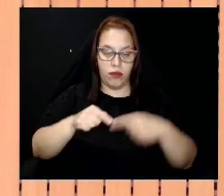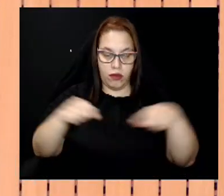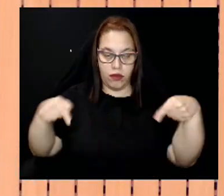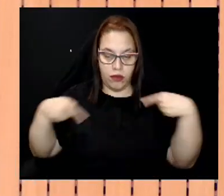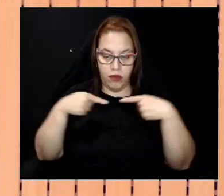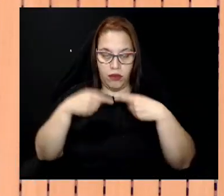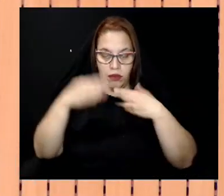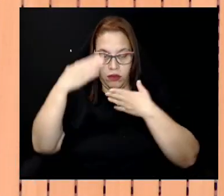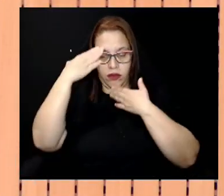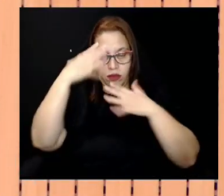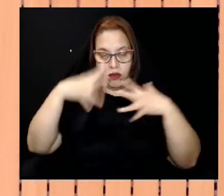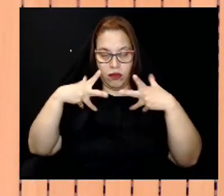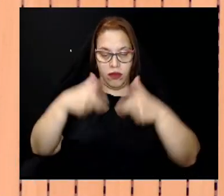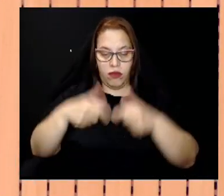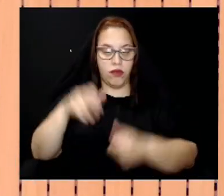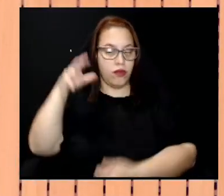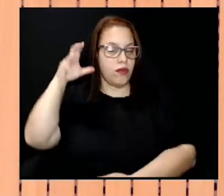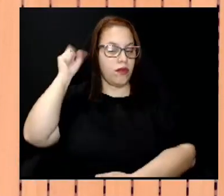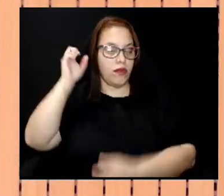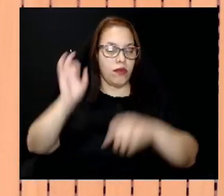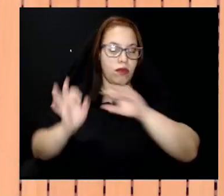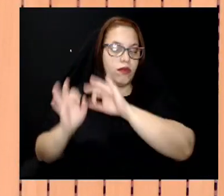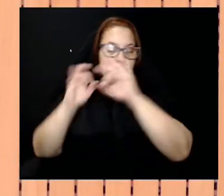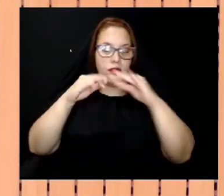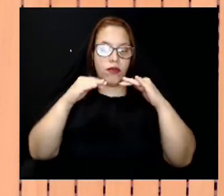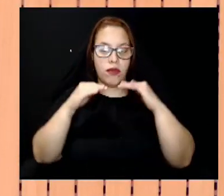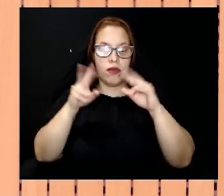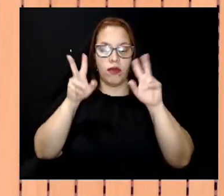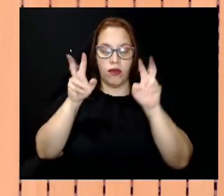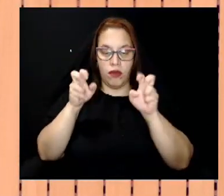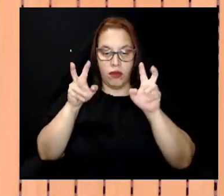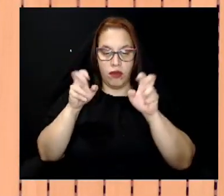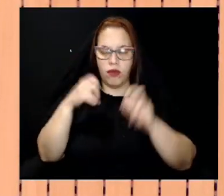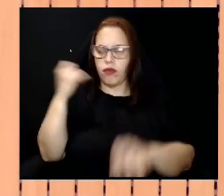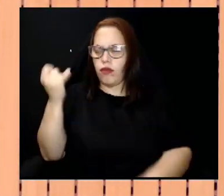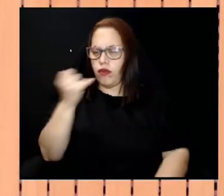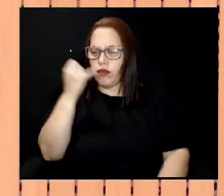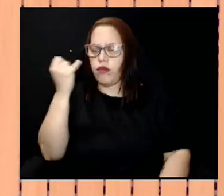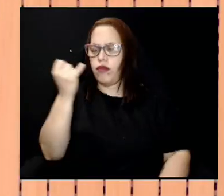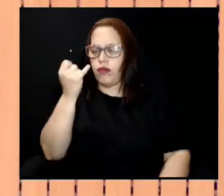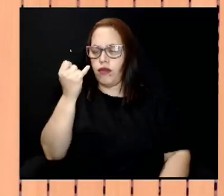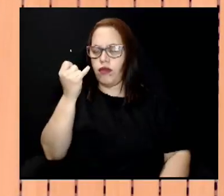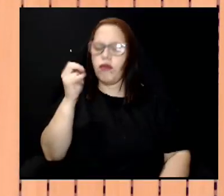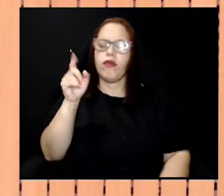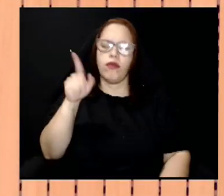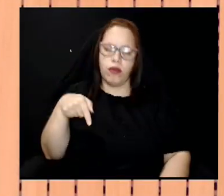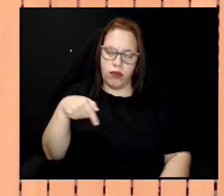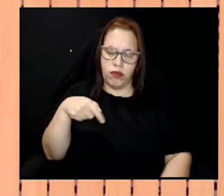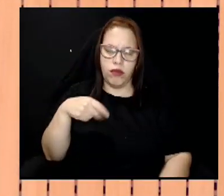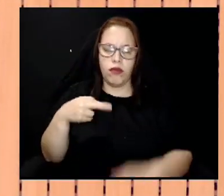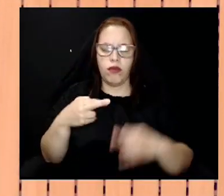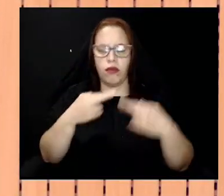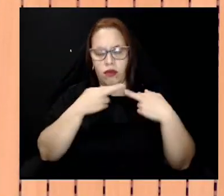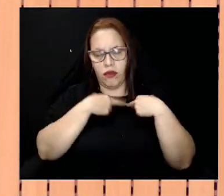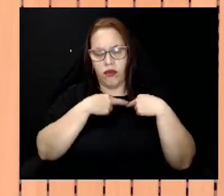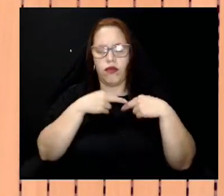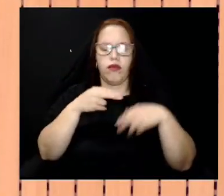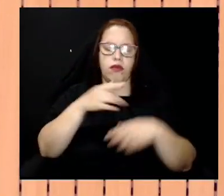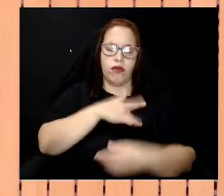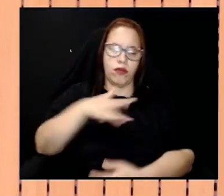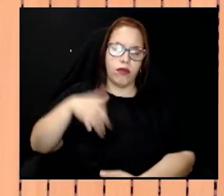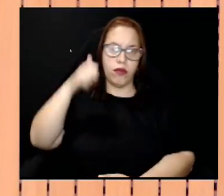todos que nos escutam, nos assistem aqui para falar de um tema tão importante, né? Um tema a respeito da saúde feminina, voltando